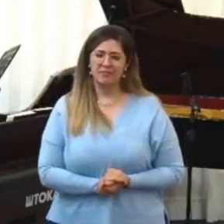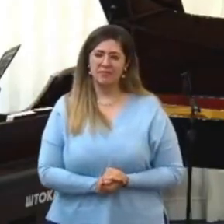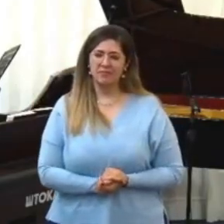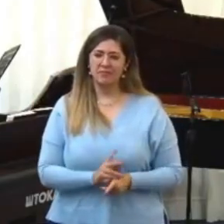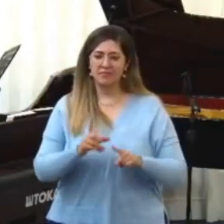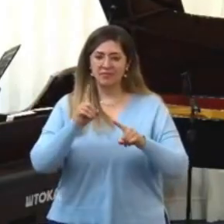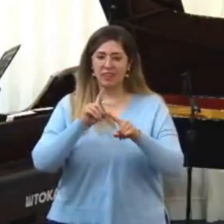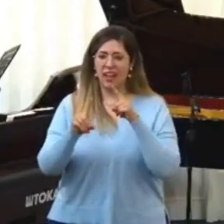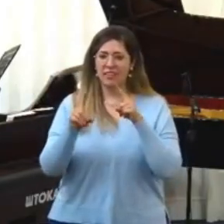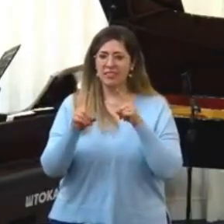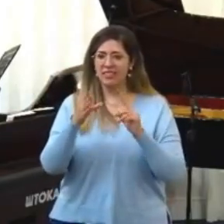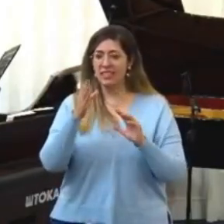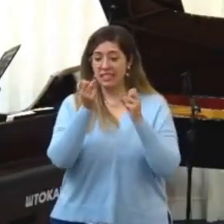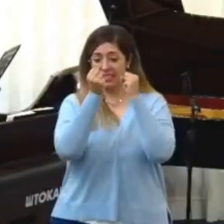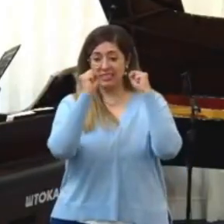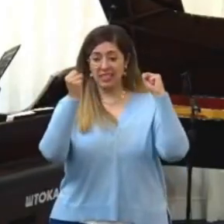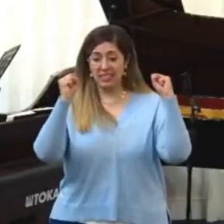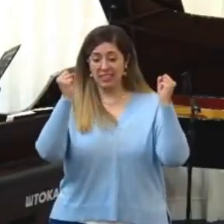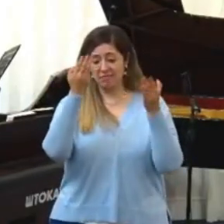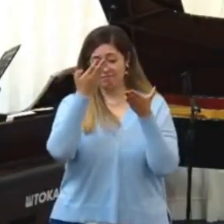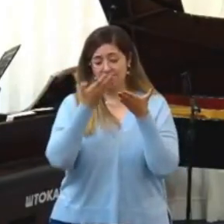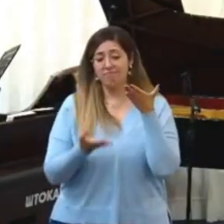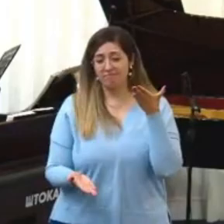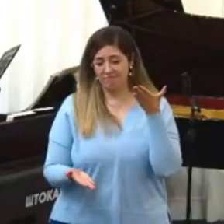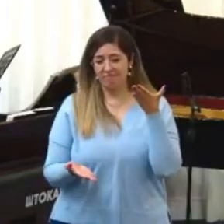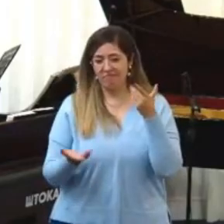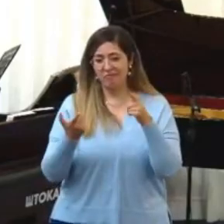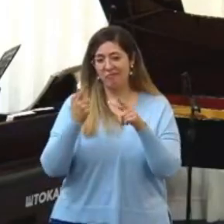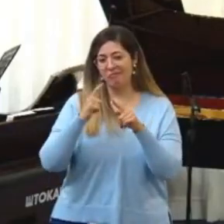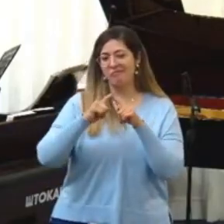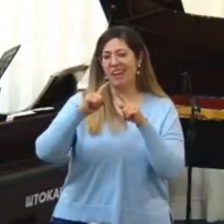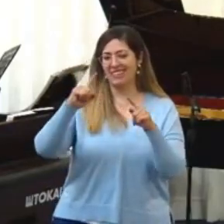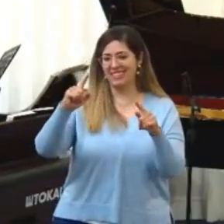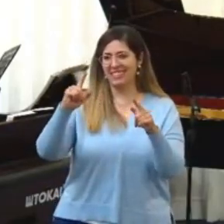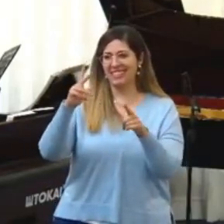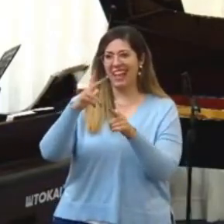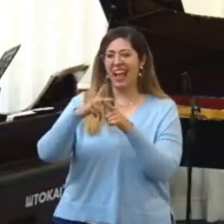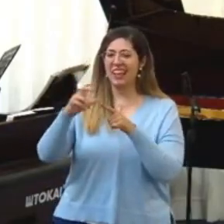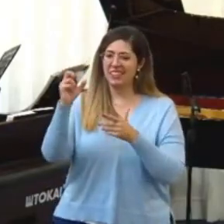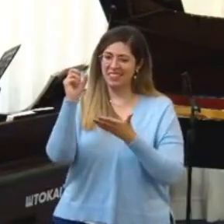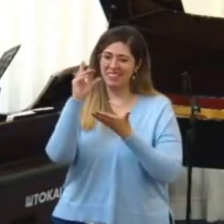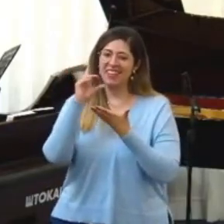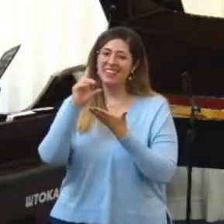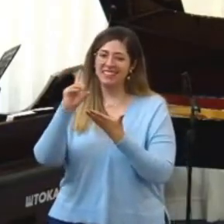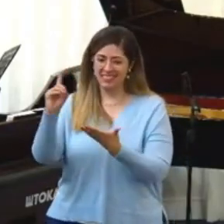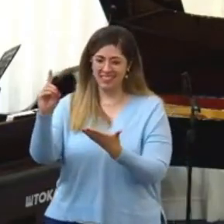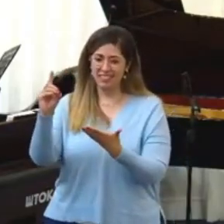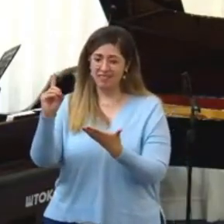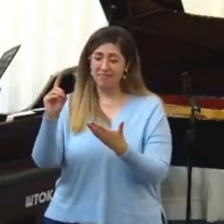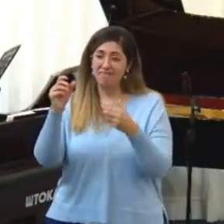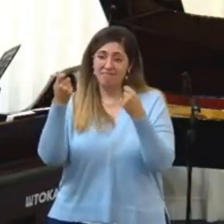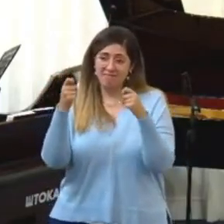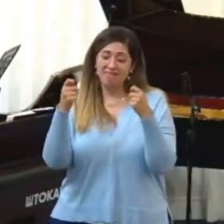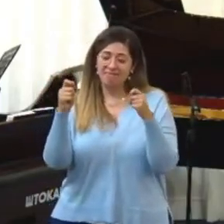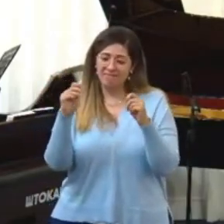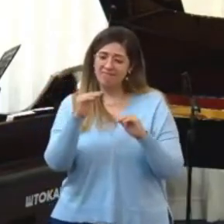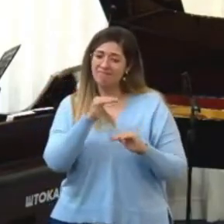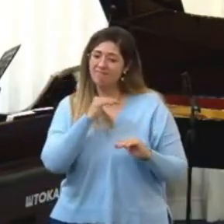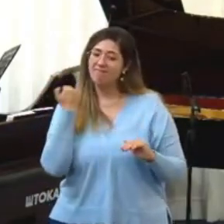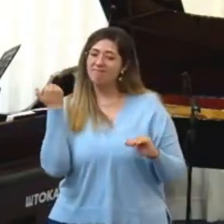A derrota desse homem vai trazer a vitória de Deus. A parte triste dessa história é que ele precisa morrer para